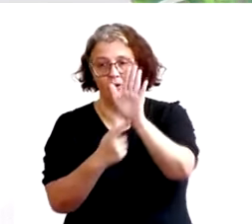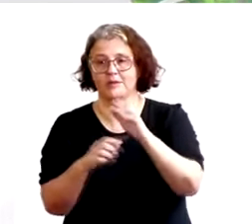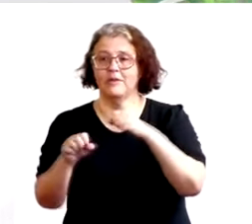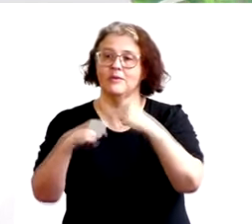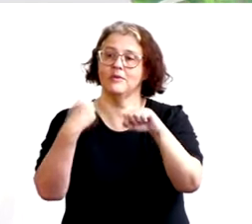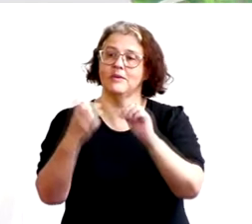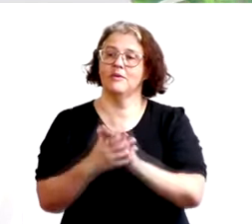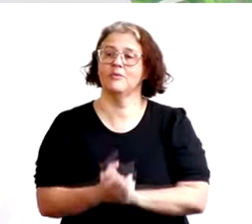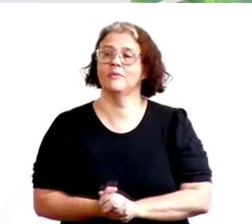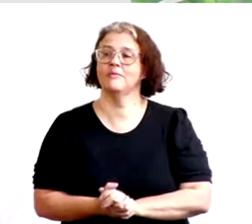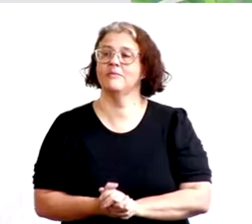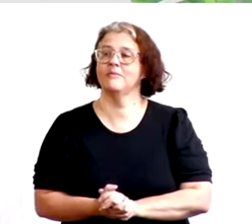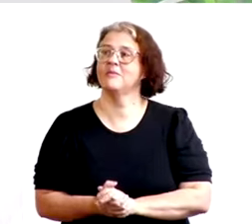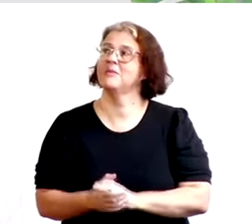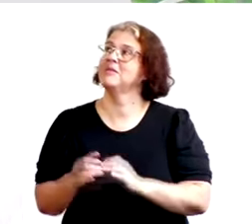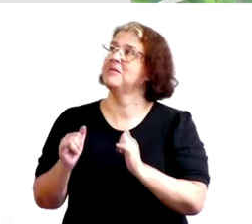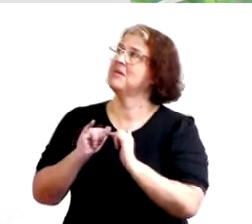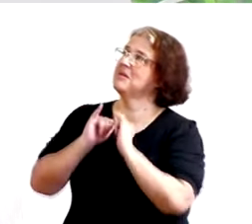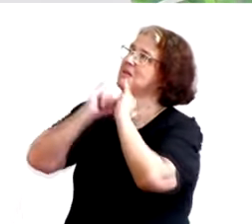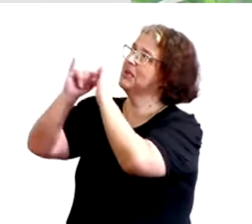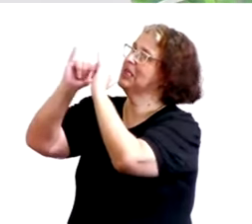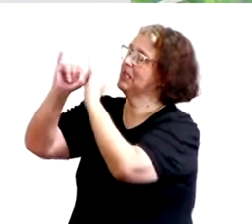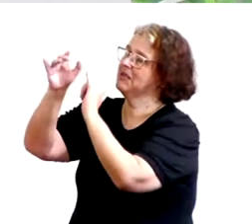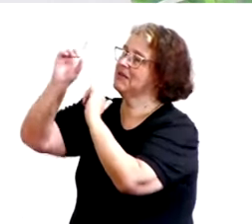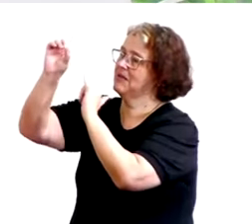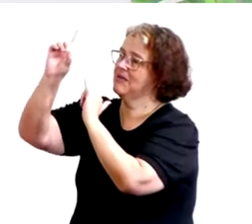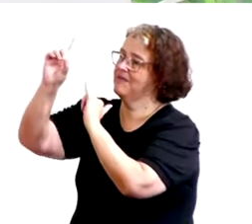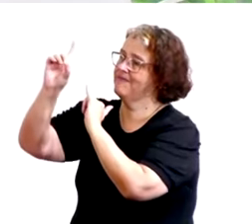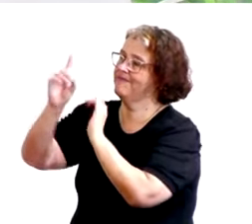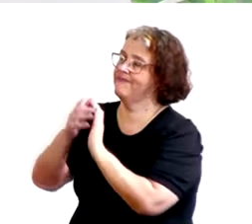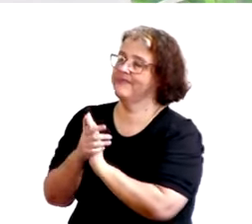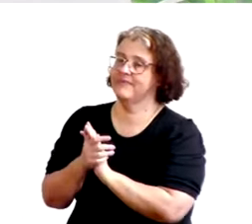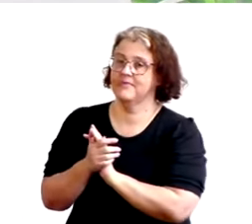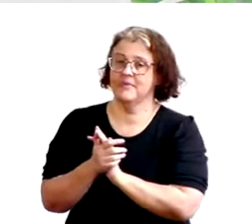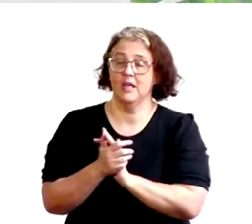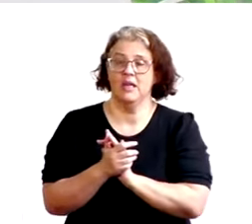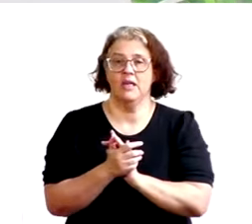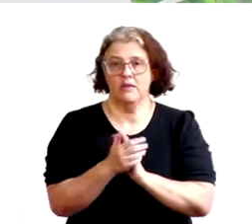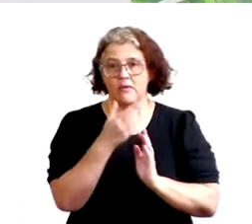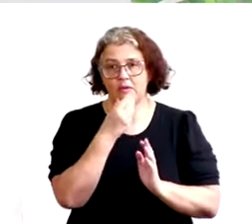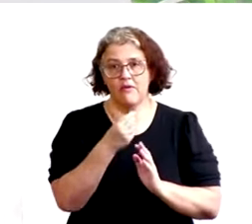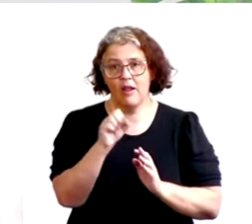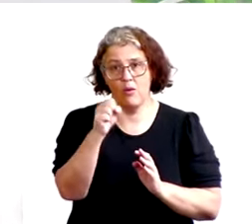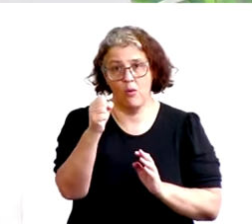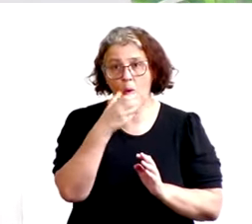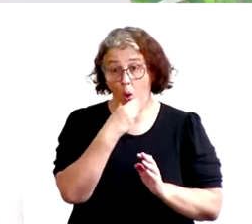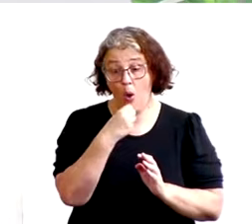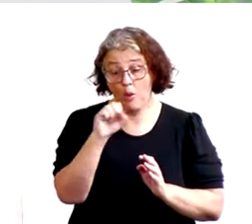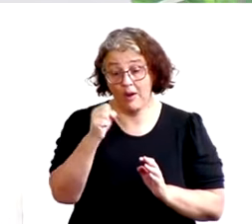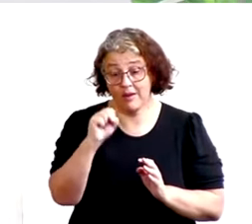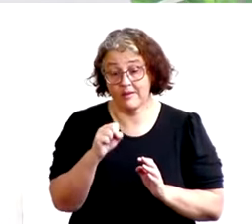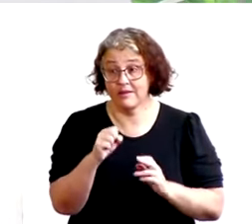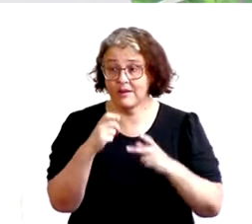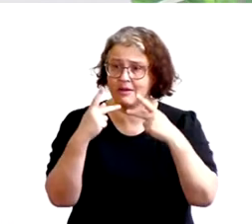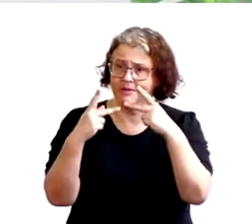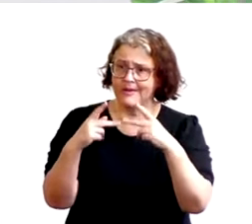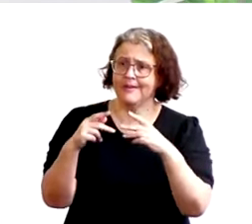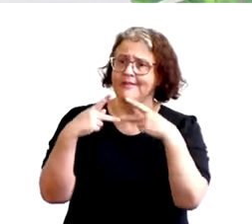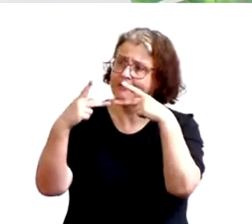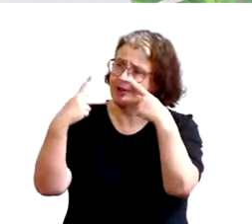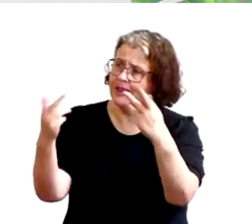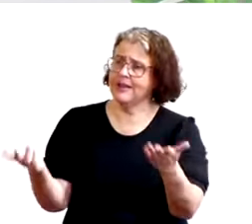queixa Deus Como já falei as aves está descrevendo a sua experiência Deus Aparentemente